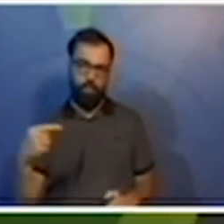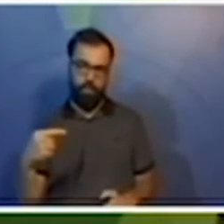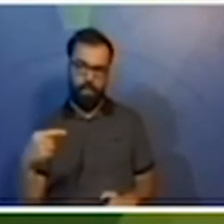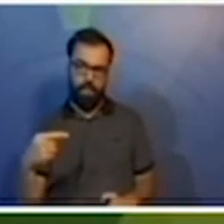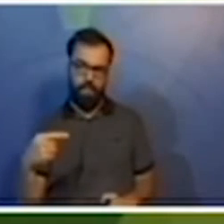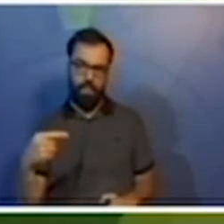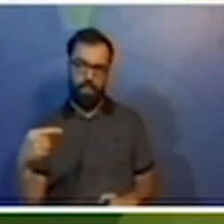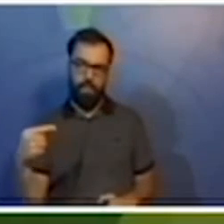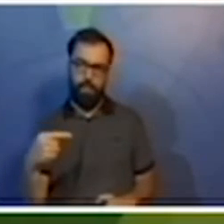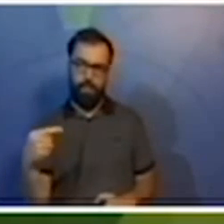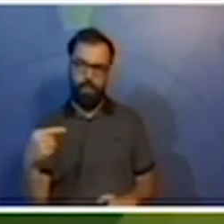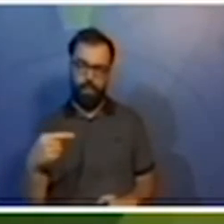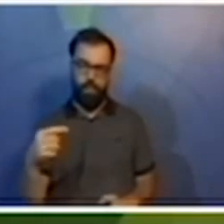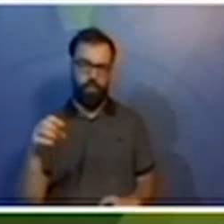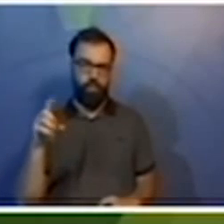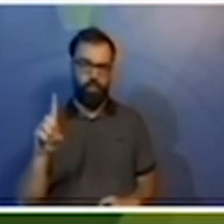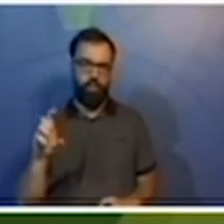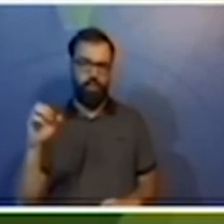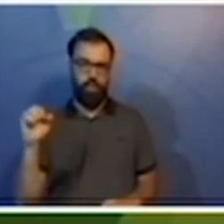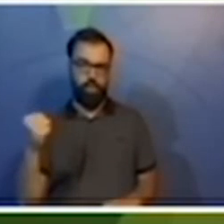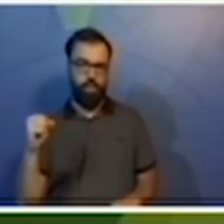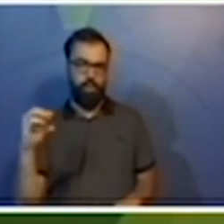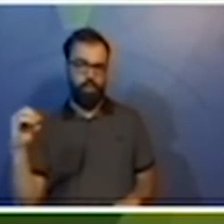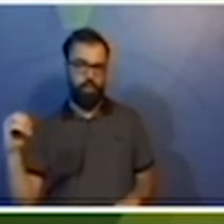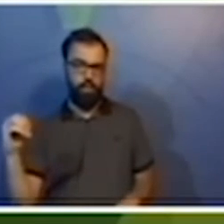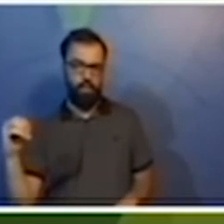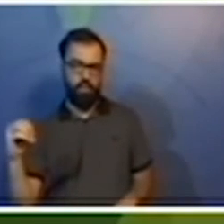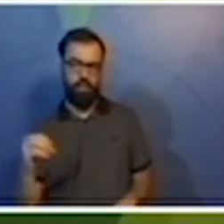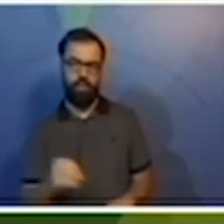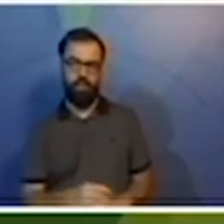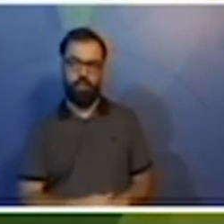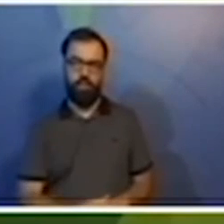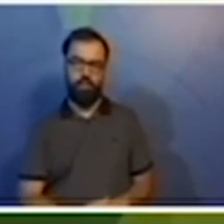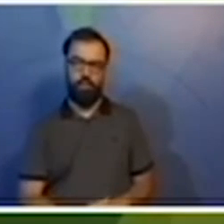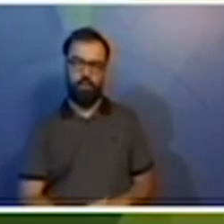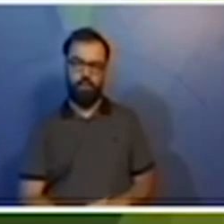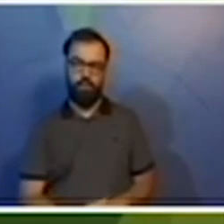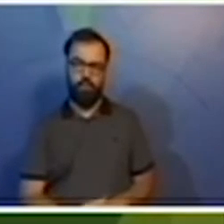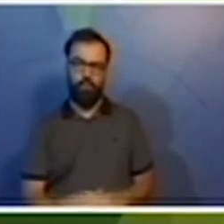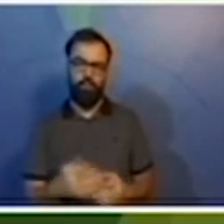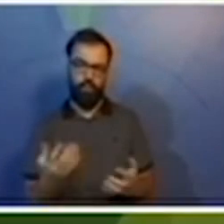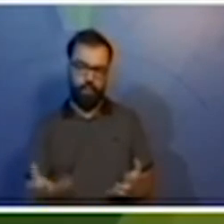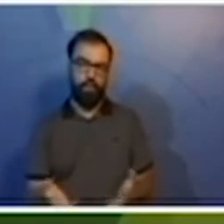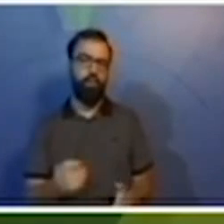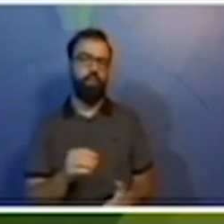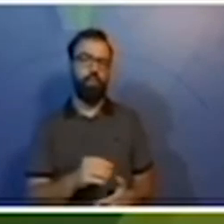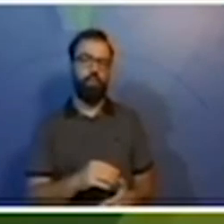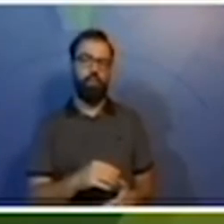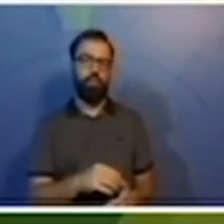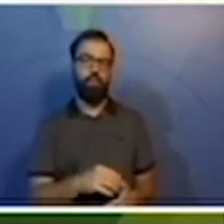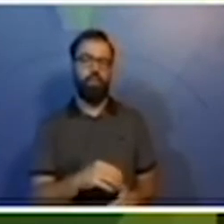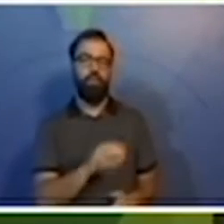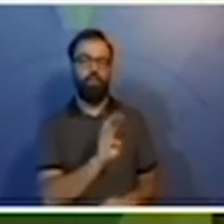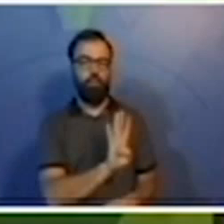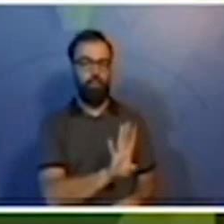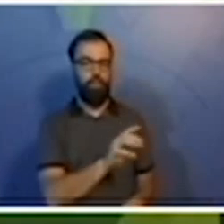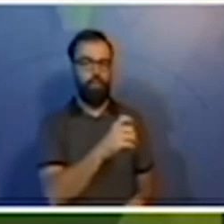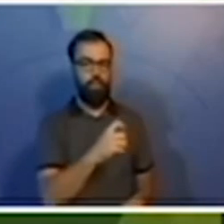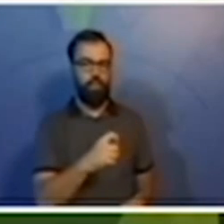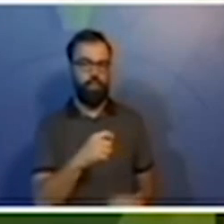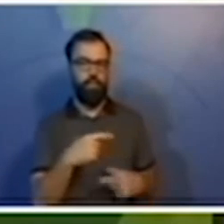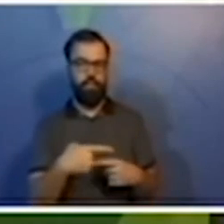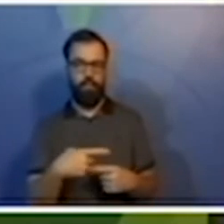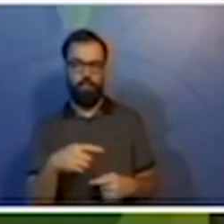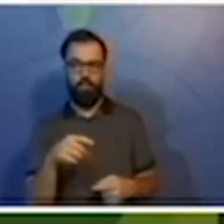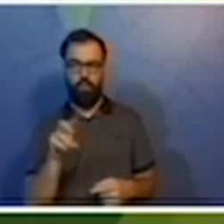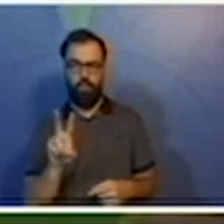era mais 180, fica menos 180. 450 menos 180